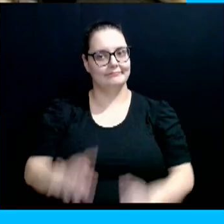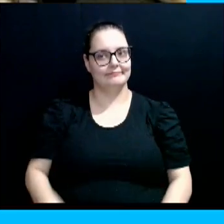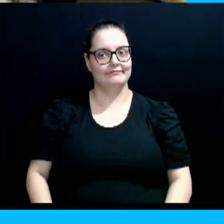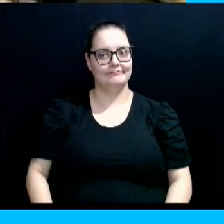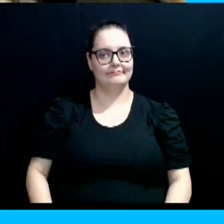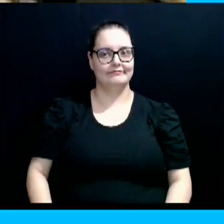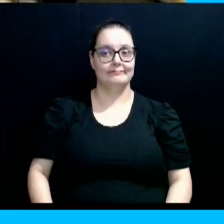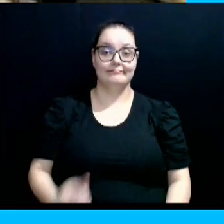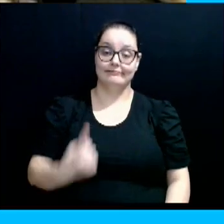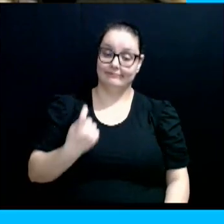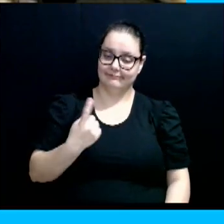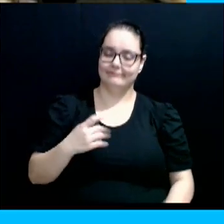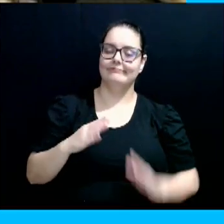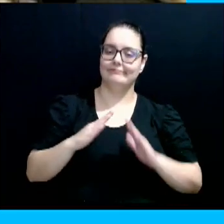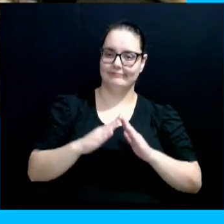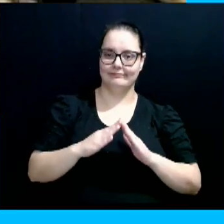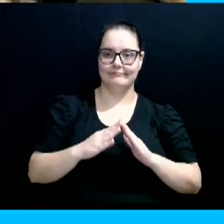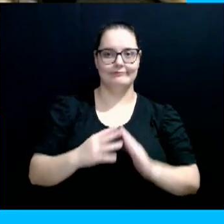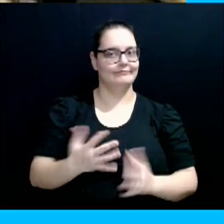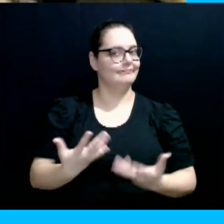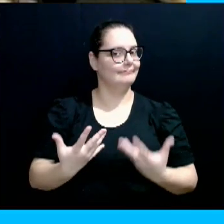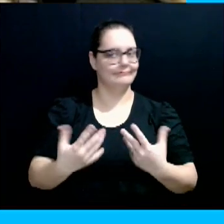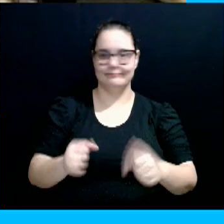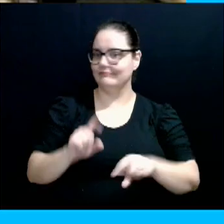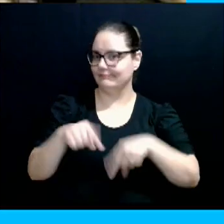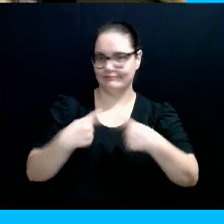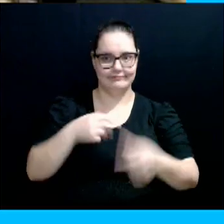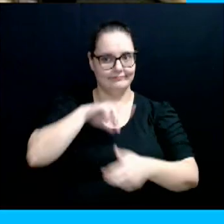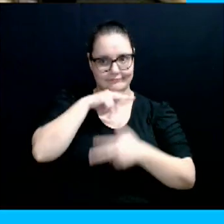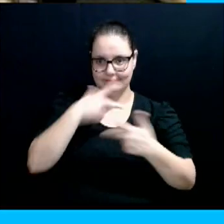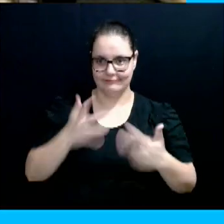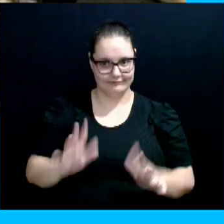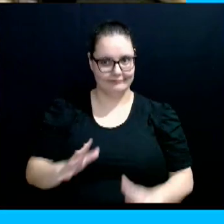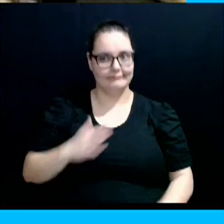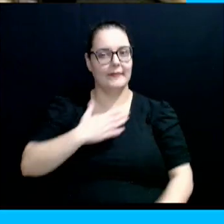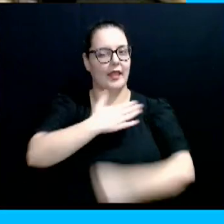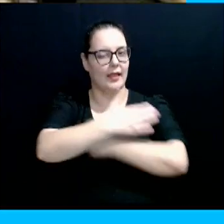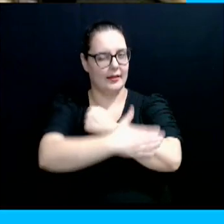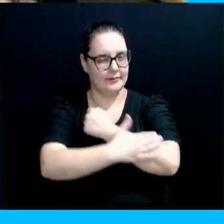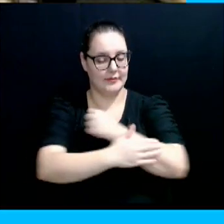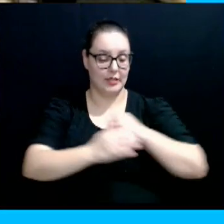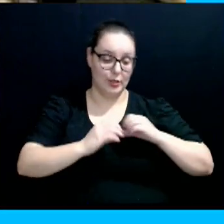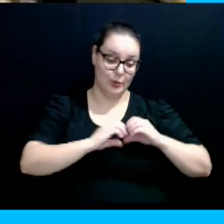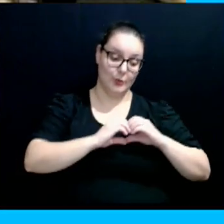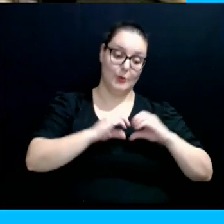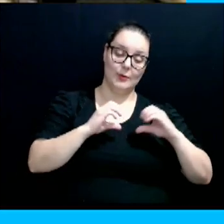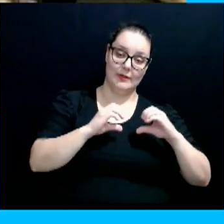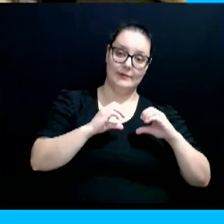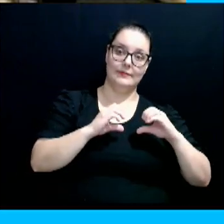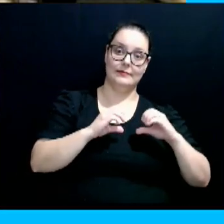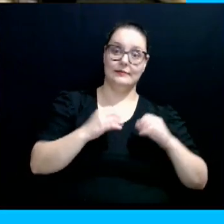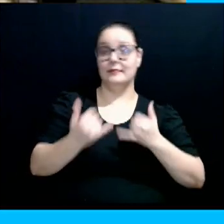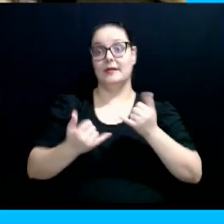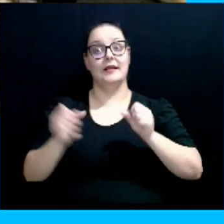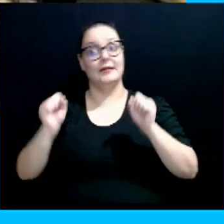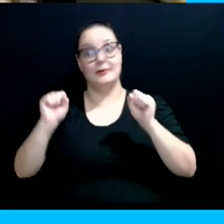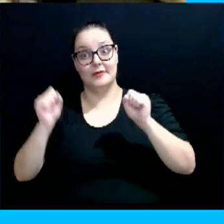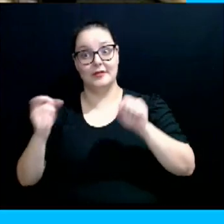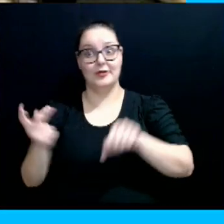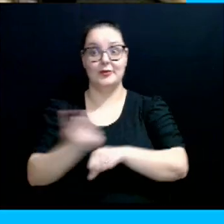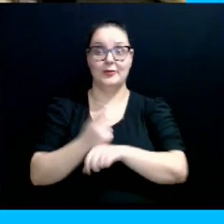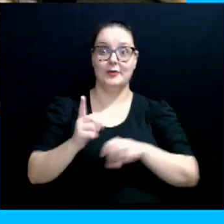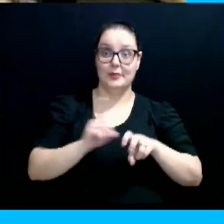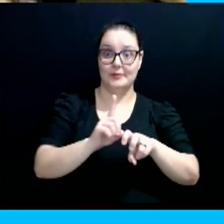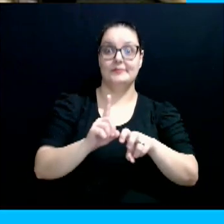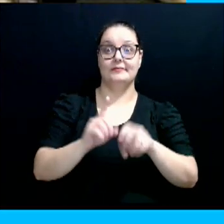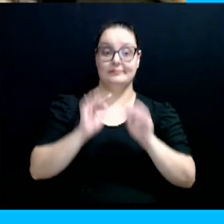da casa, pois não aceita outros animais. Se você tem um coração grande, ama brincadeiras e busca um parceiro fiel,